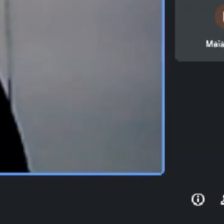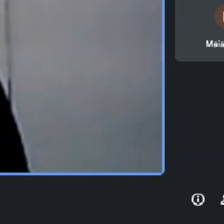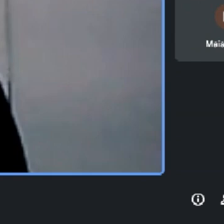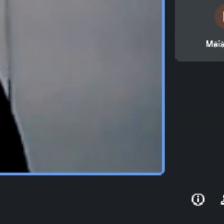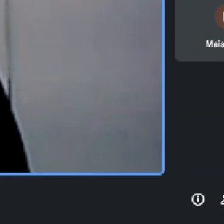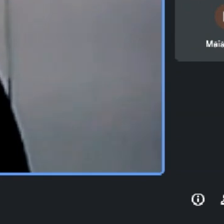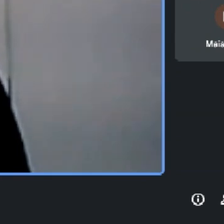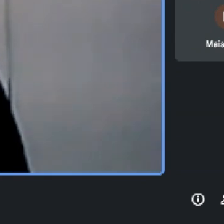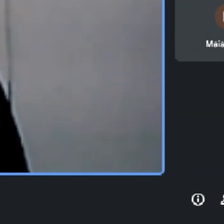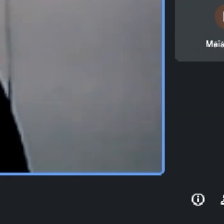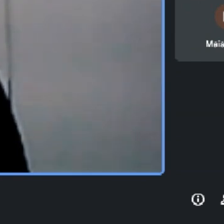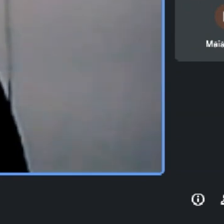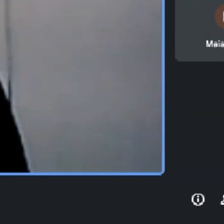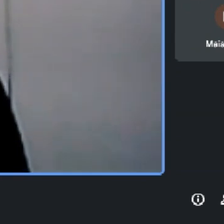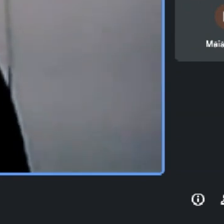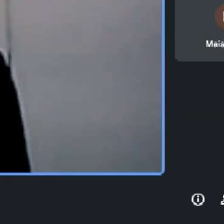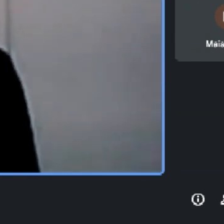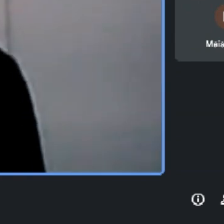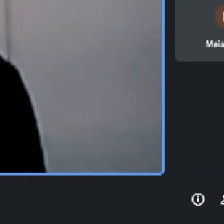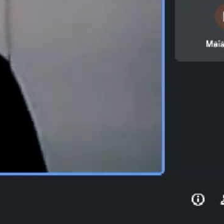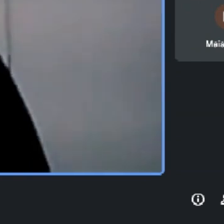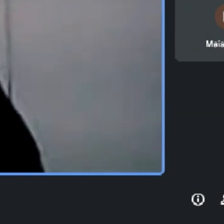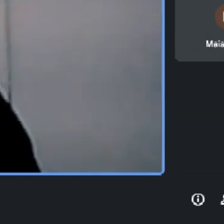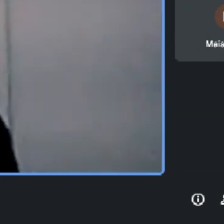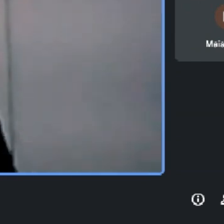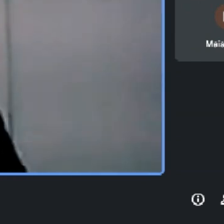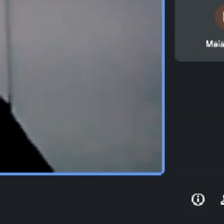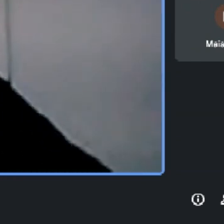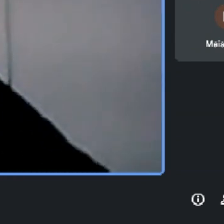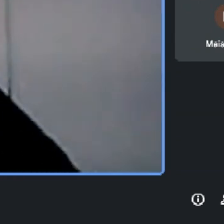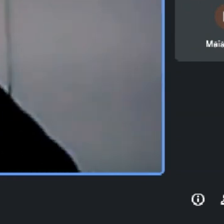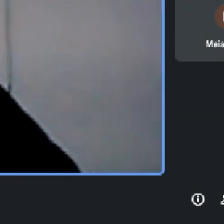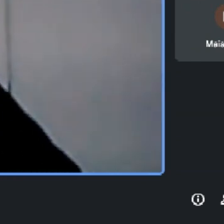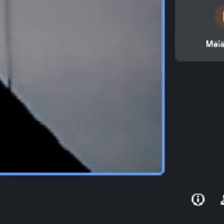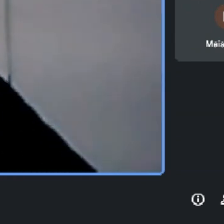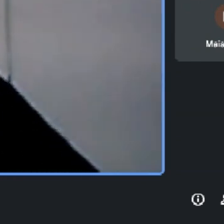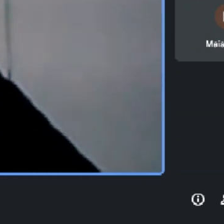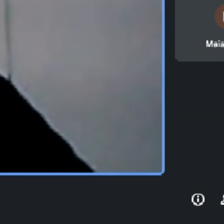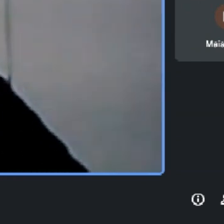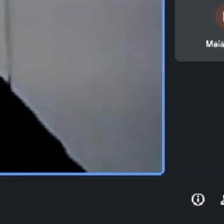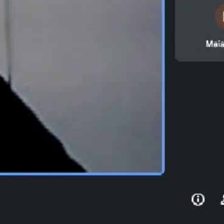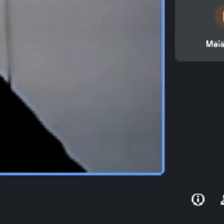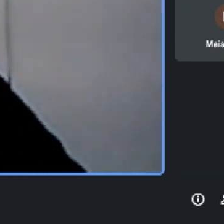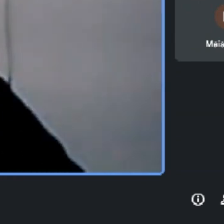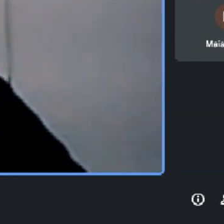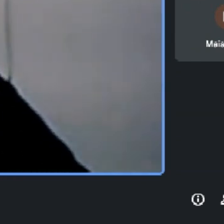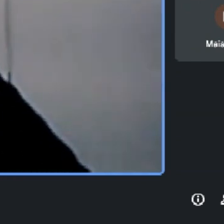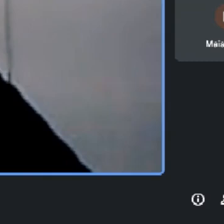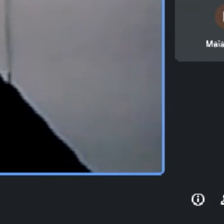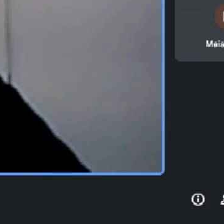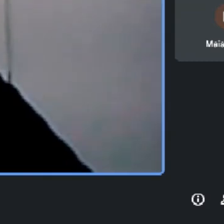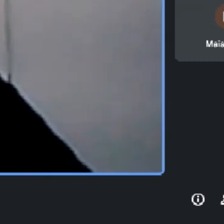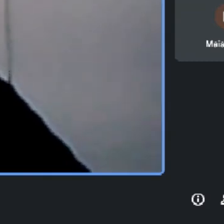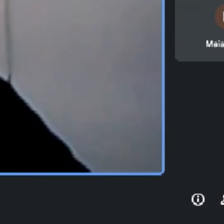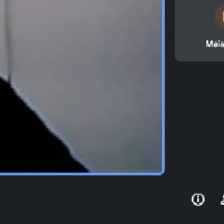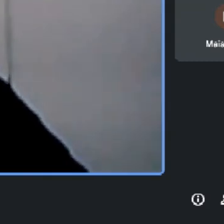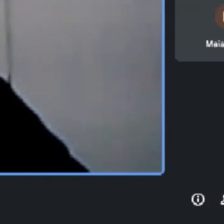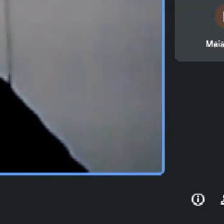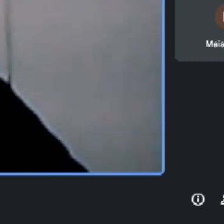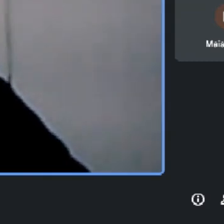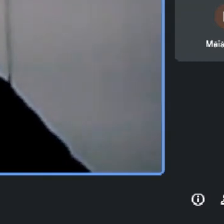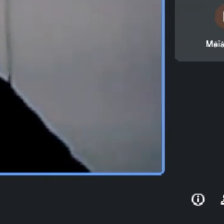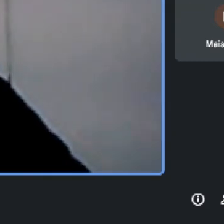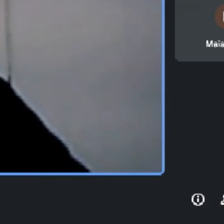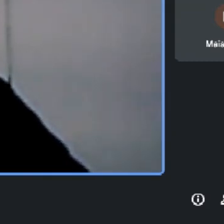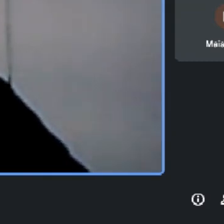aprovado o requerimento 1340. Sexto, requerimento de comissão número 1341 de